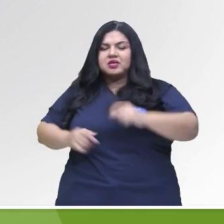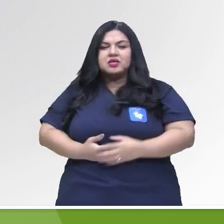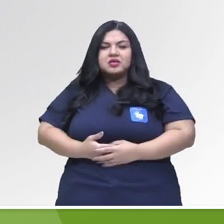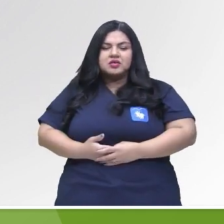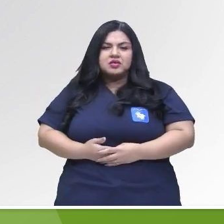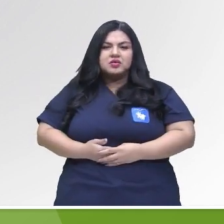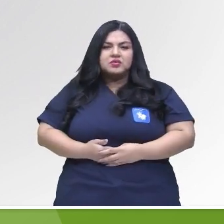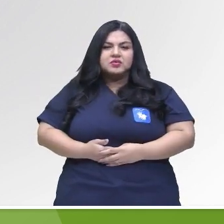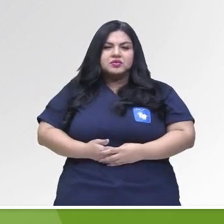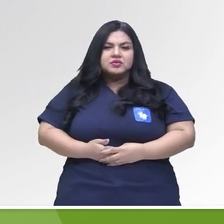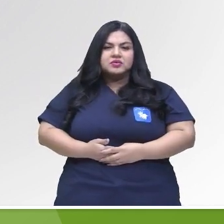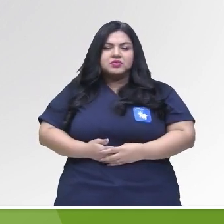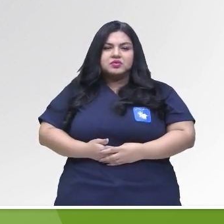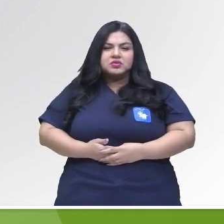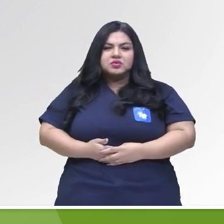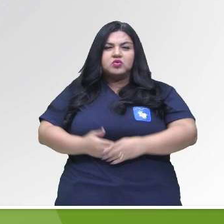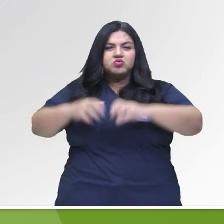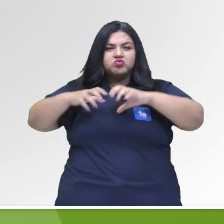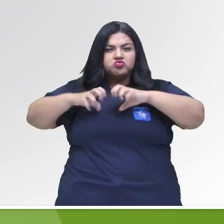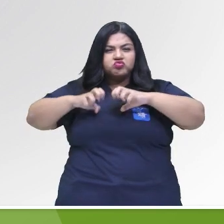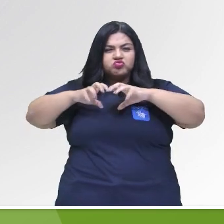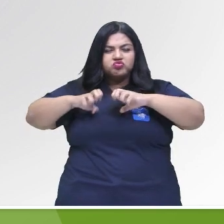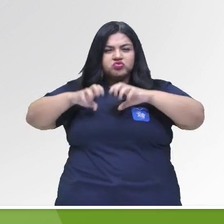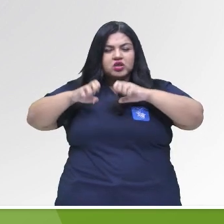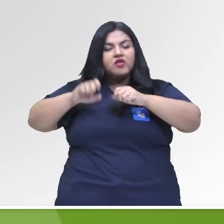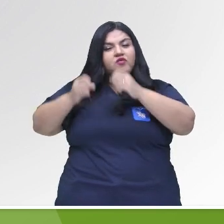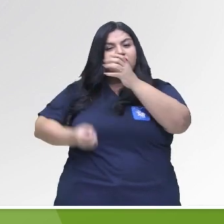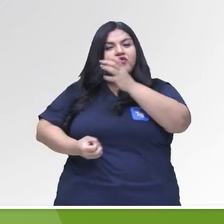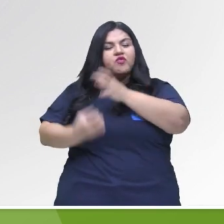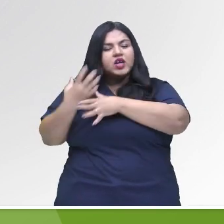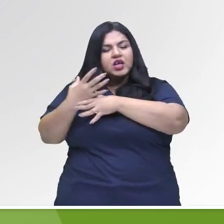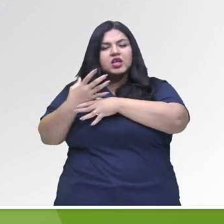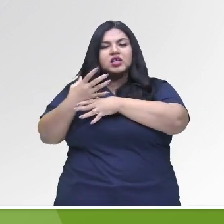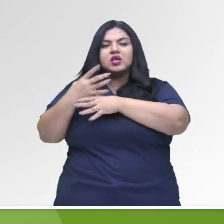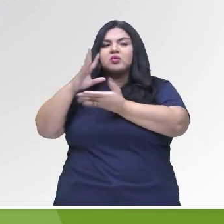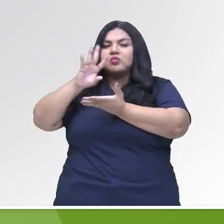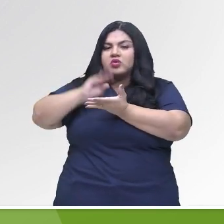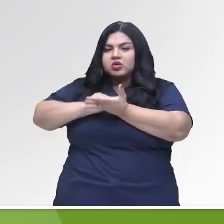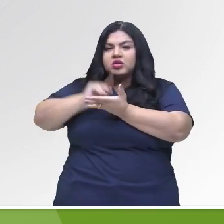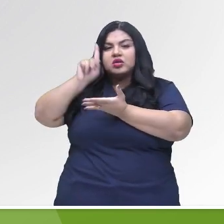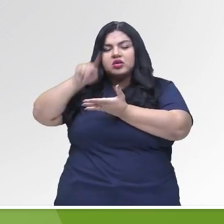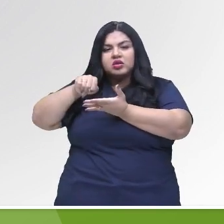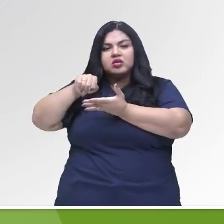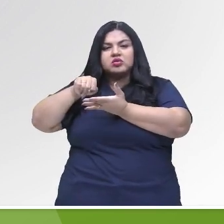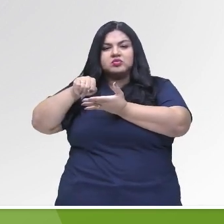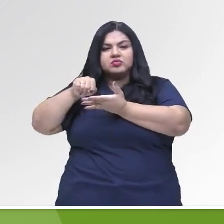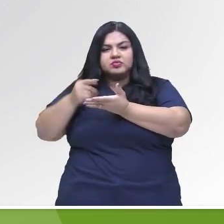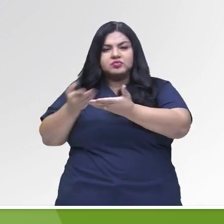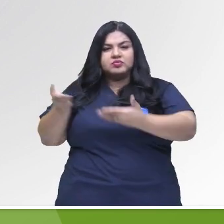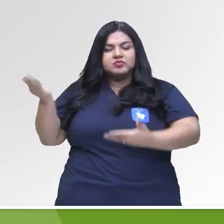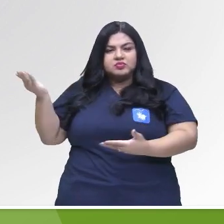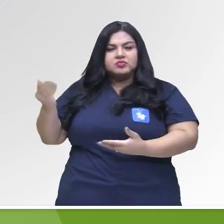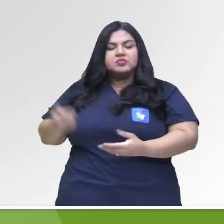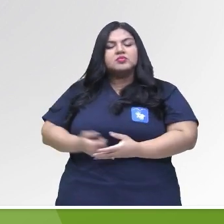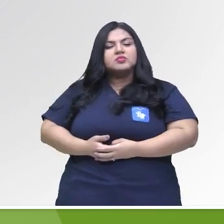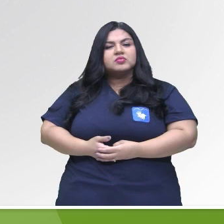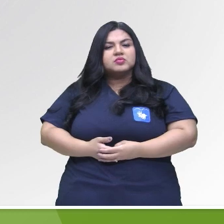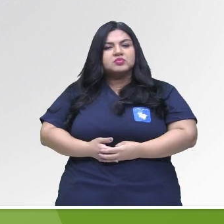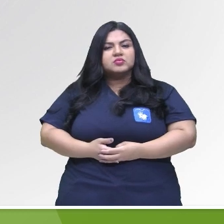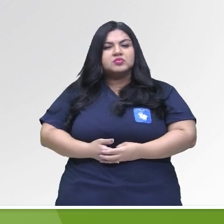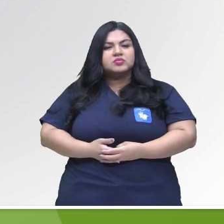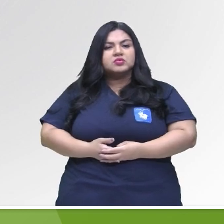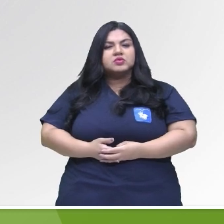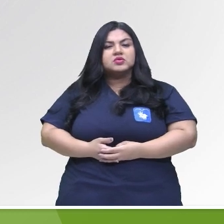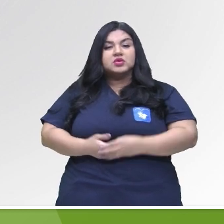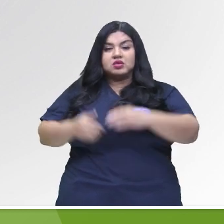região amarelinha, que é formada de um polímero, né? Que é o poliuretano, tá? A região de